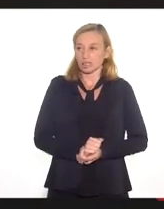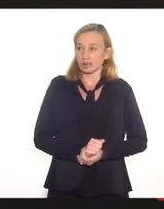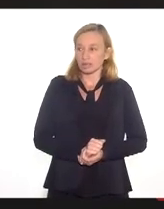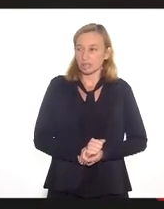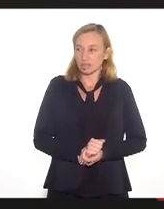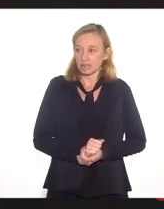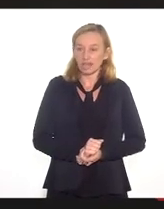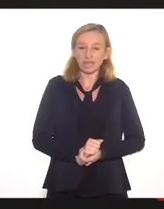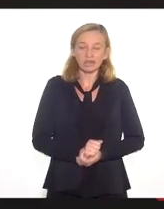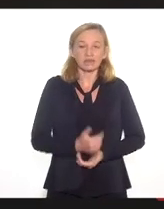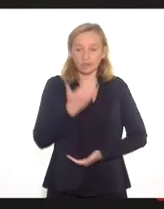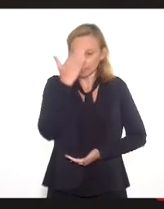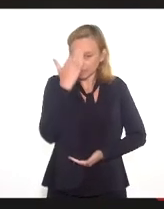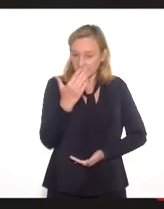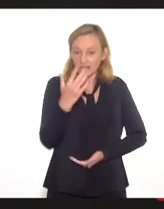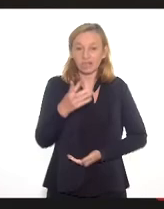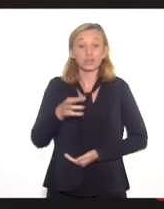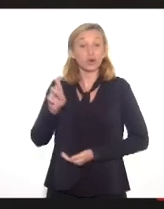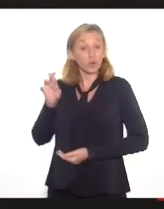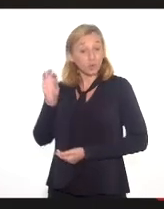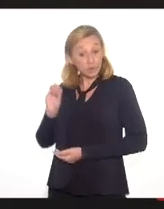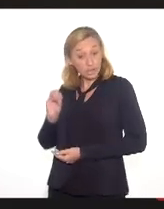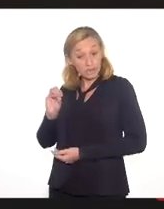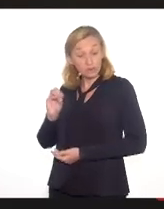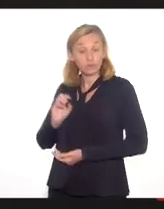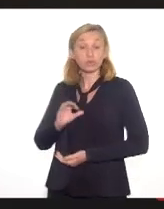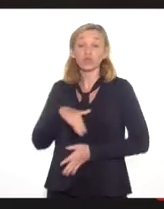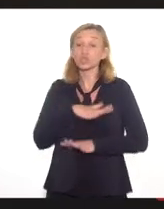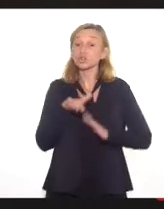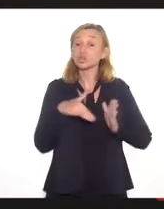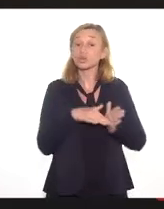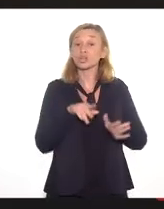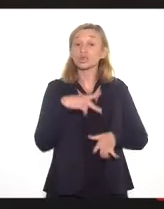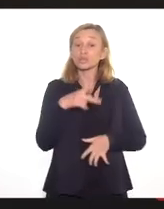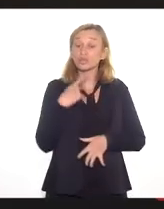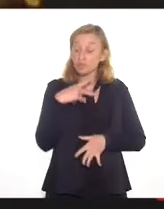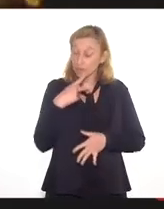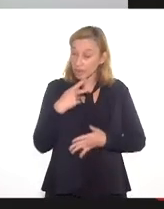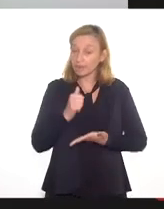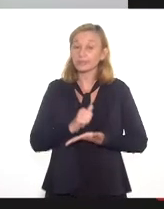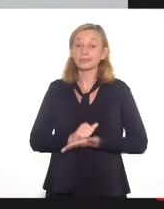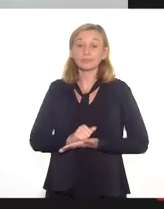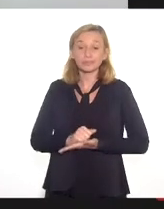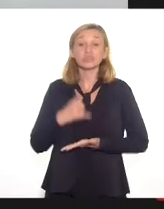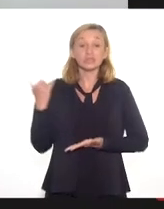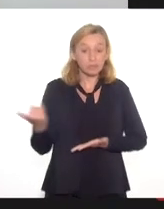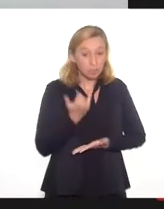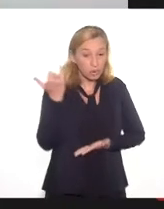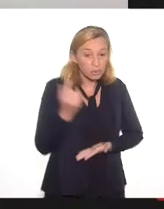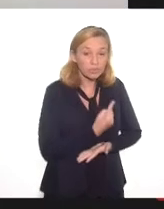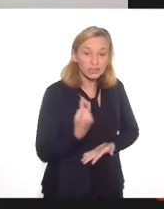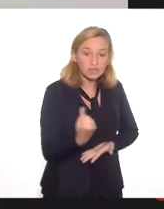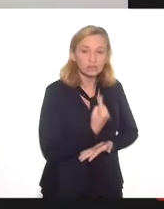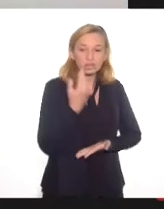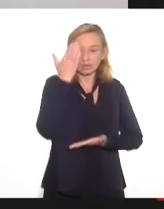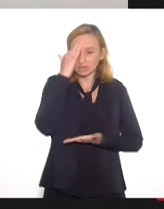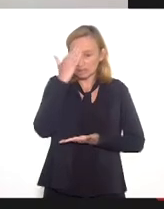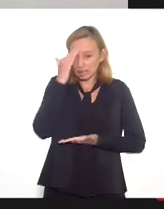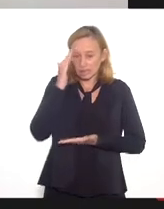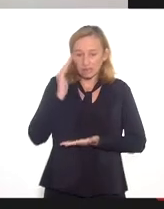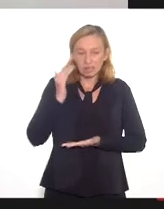muito obrigada muito senhor Rodrigo Afonso todas as suas considerações tais e importantes para a gente compreender